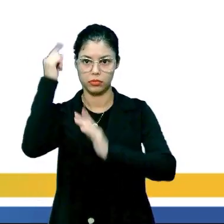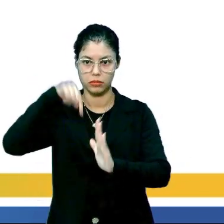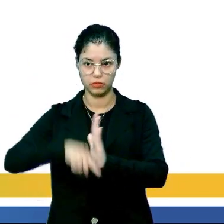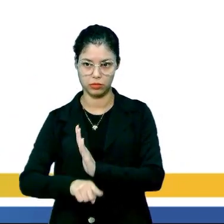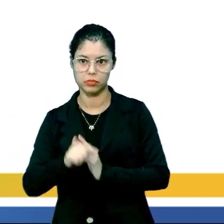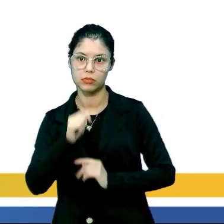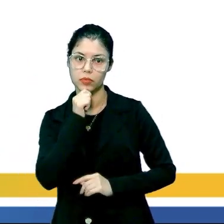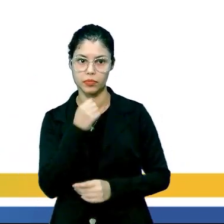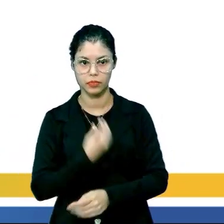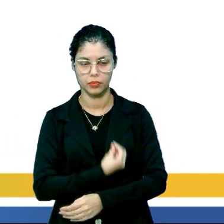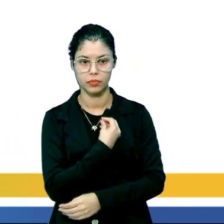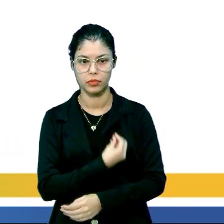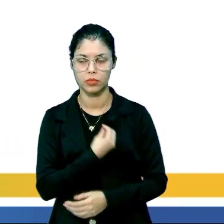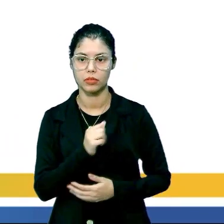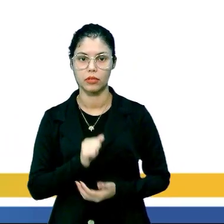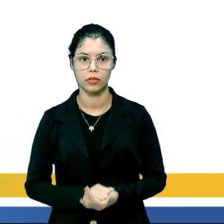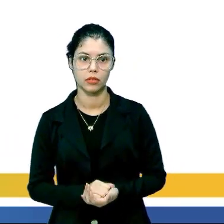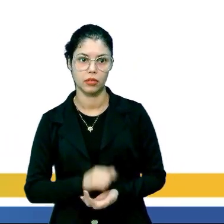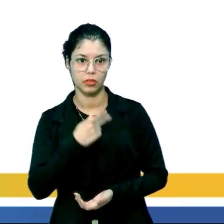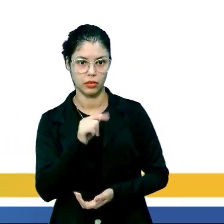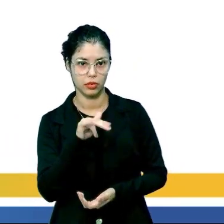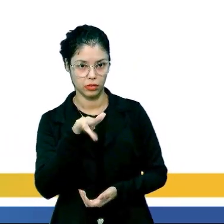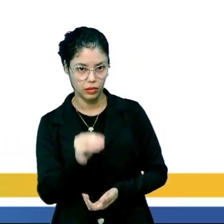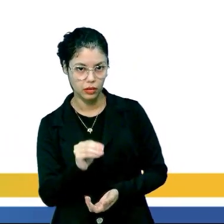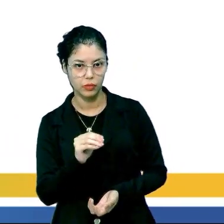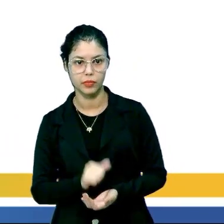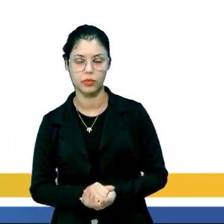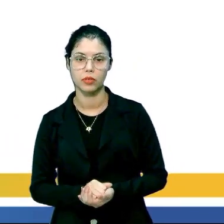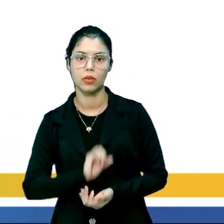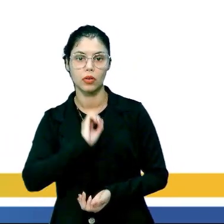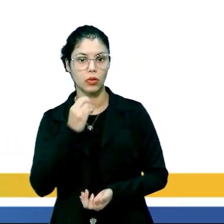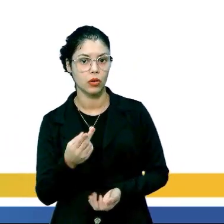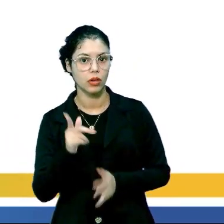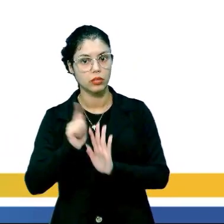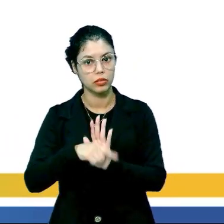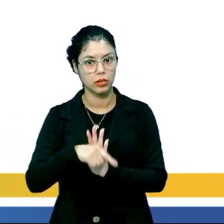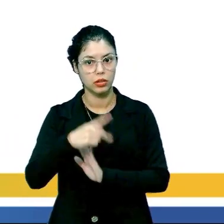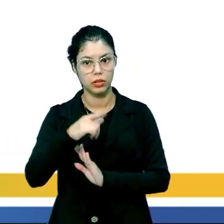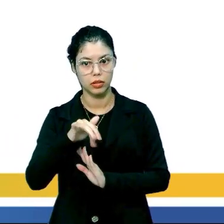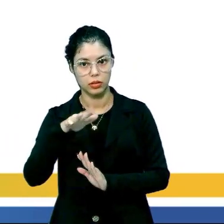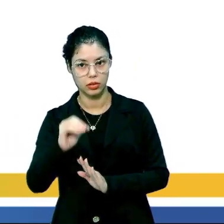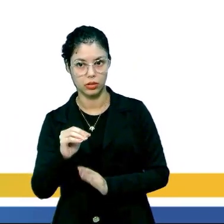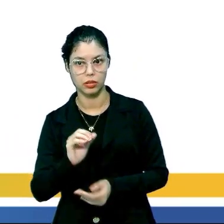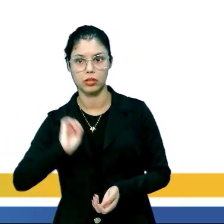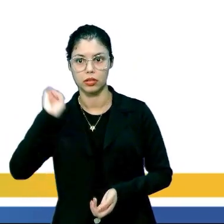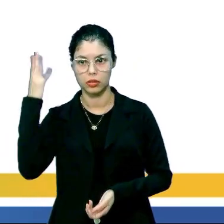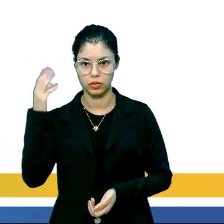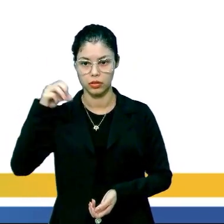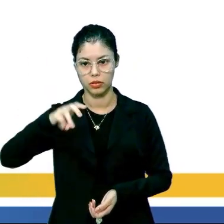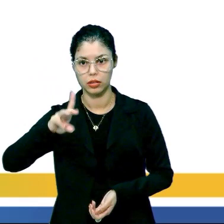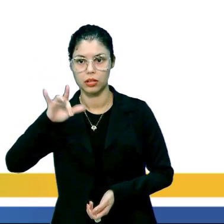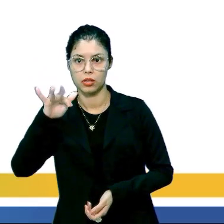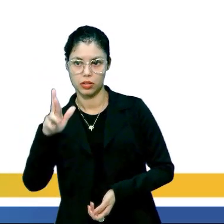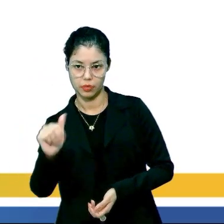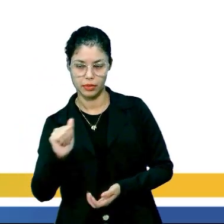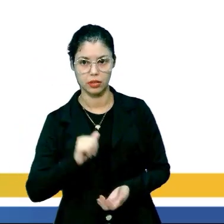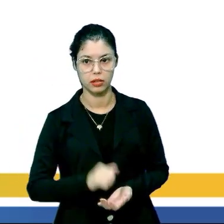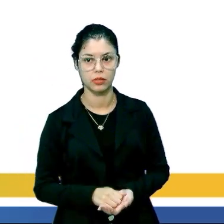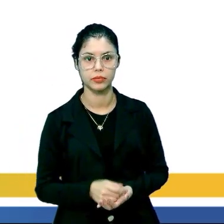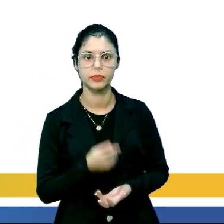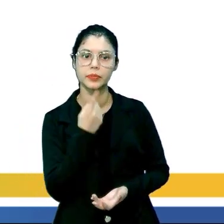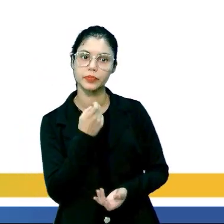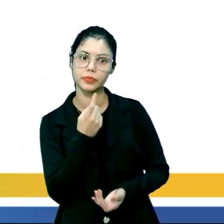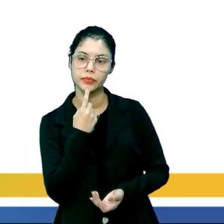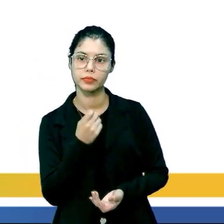sistema imune para controlar a presença de plasmódios, os protozoários do gênero Plasmodium, causadores